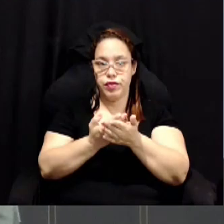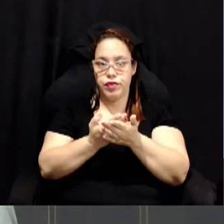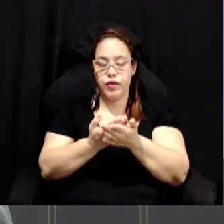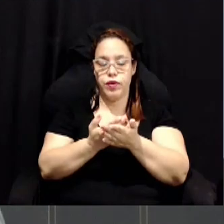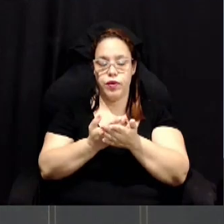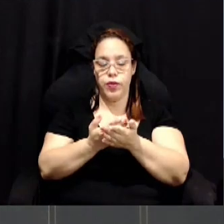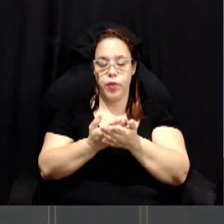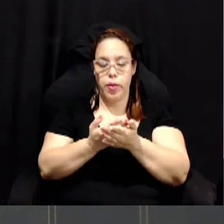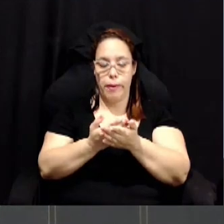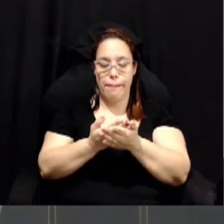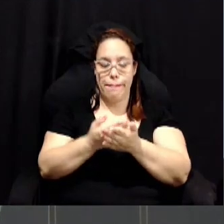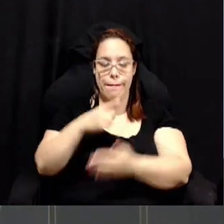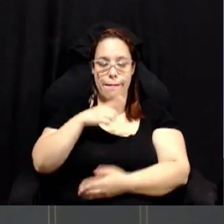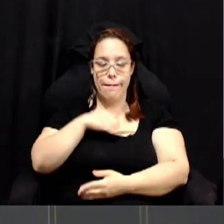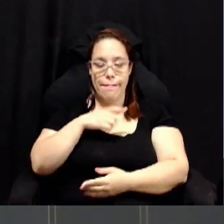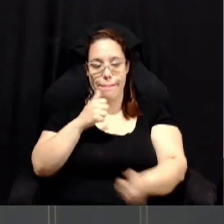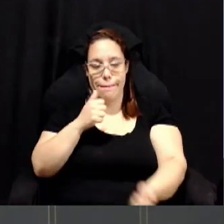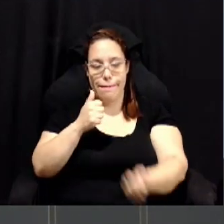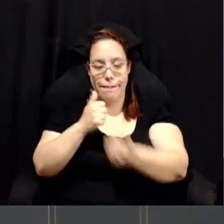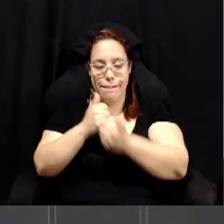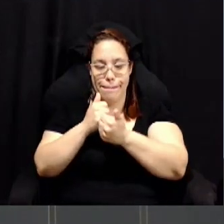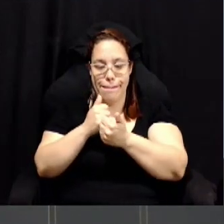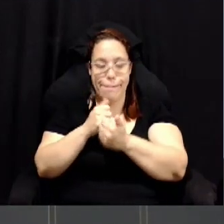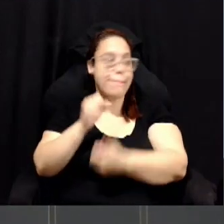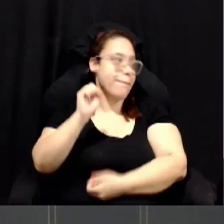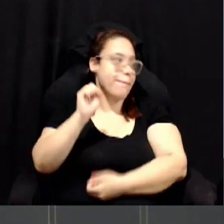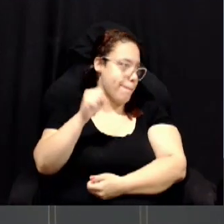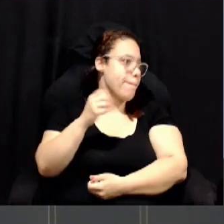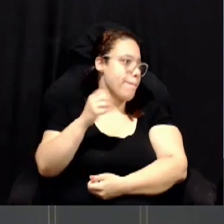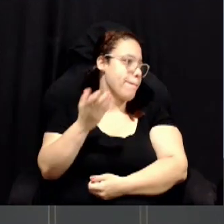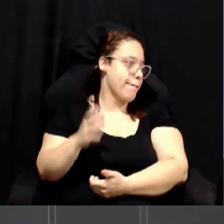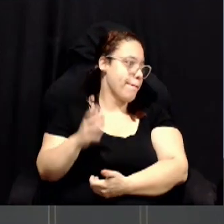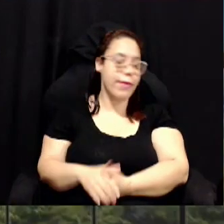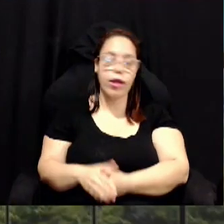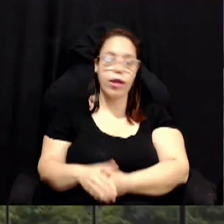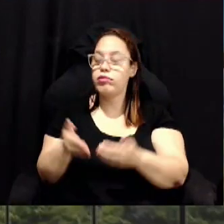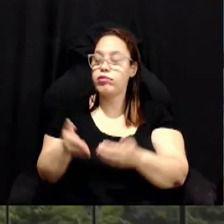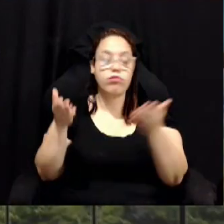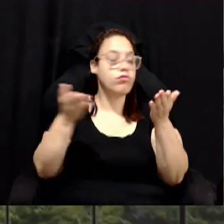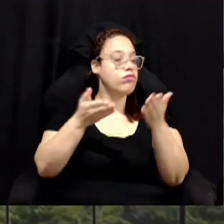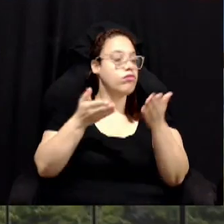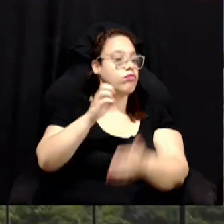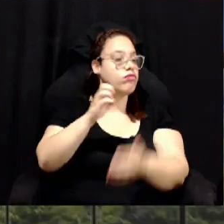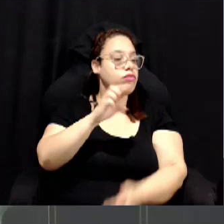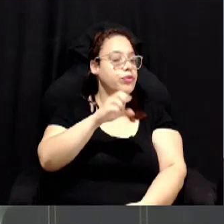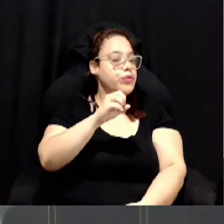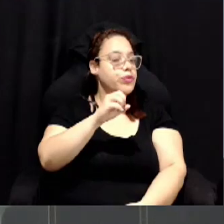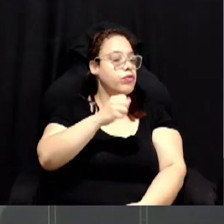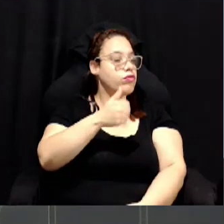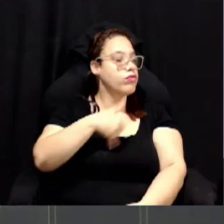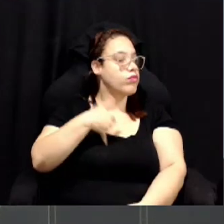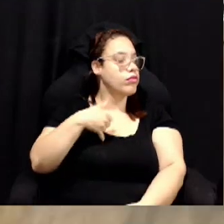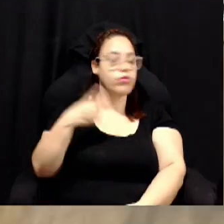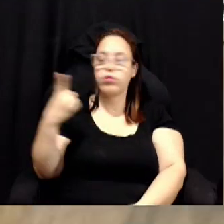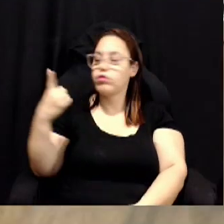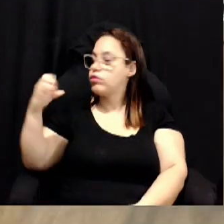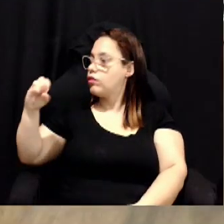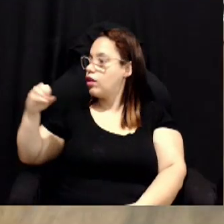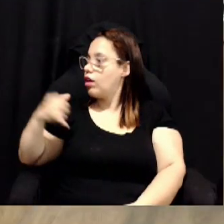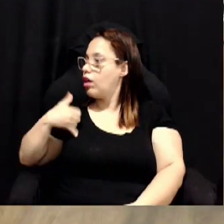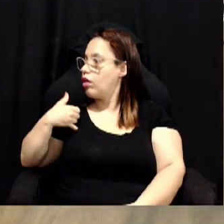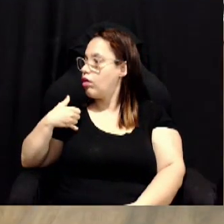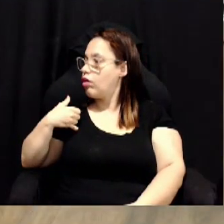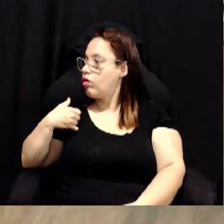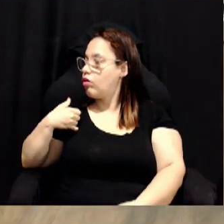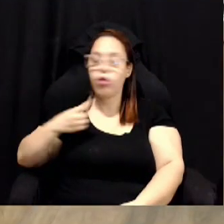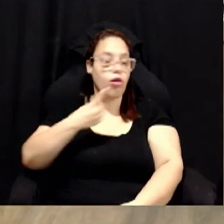ter essa rede realmente de apoio para a coisa funcionar, né? Hoje, a Eloá, sua filha, tem quantos anos? 10 anos. De 10 anos, de